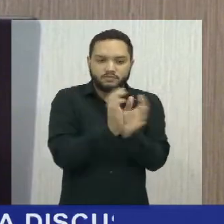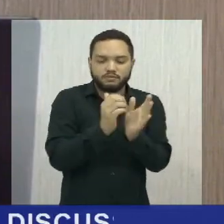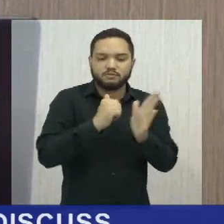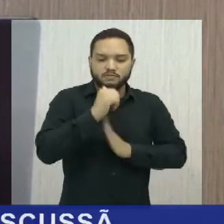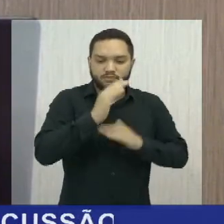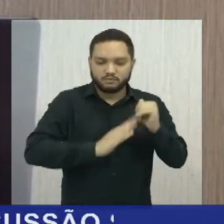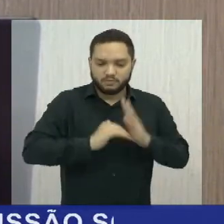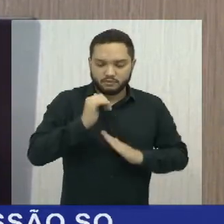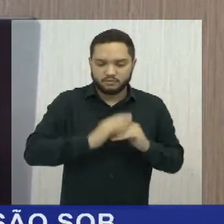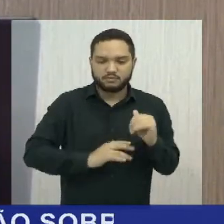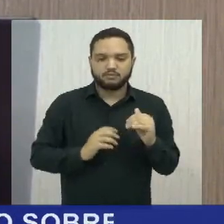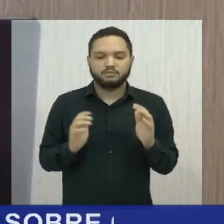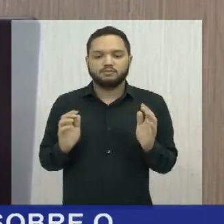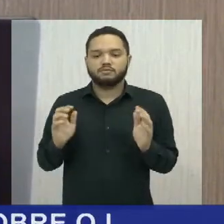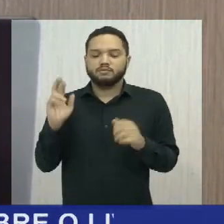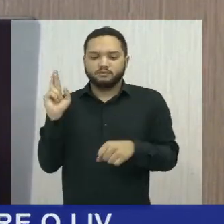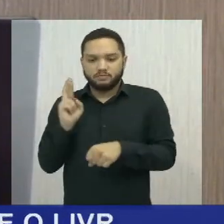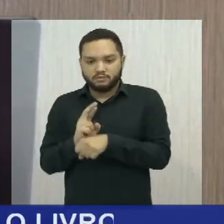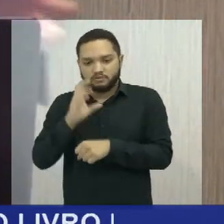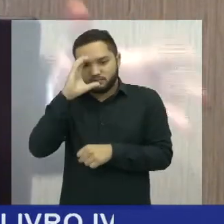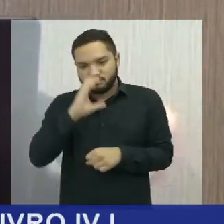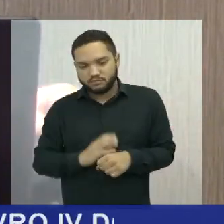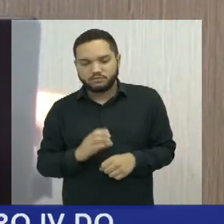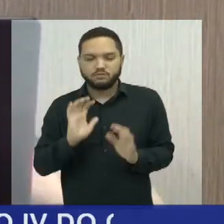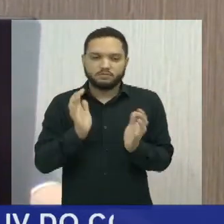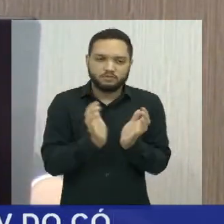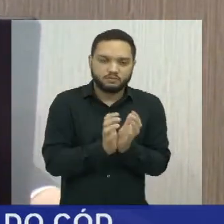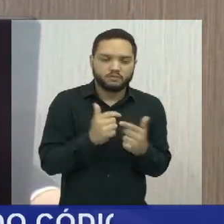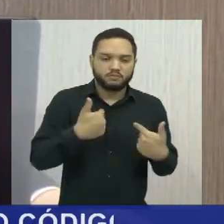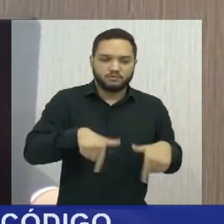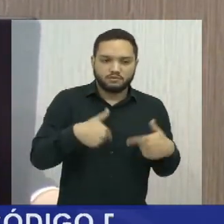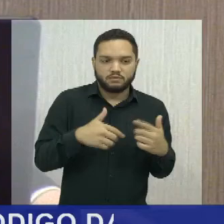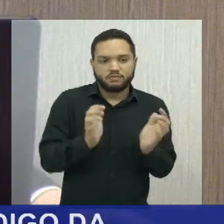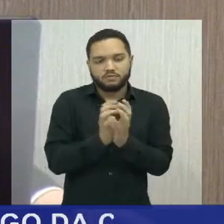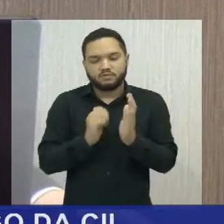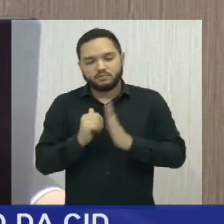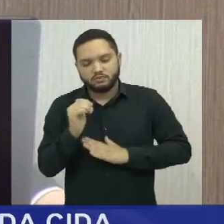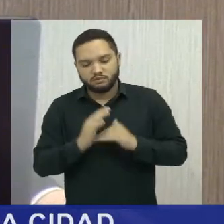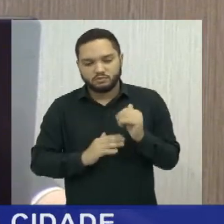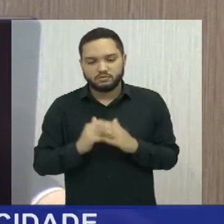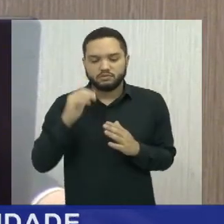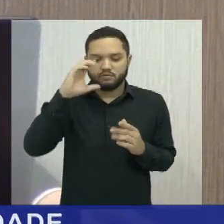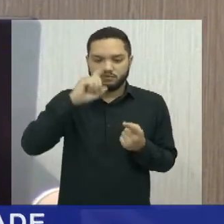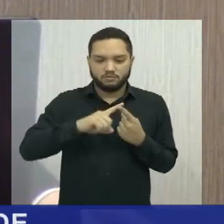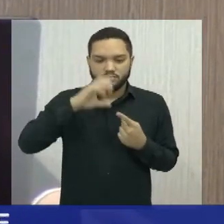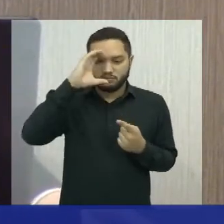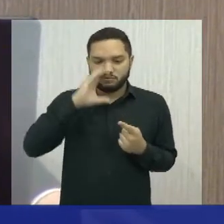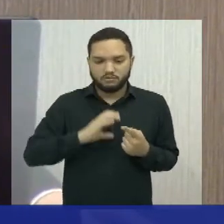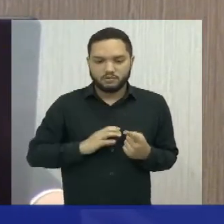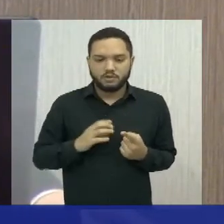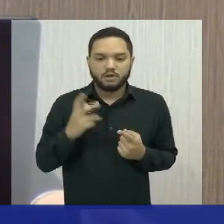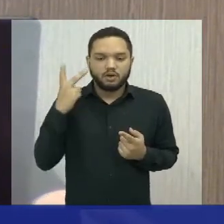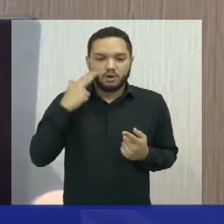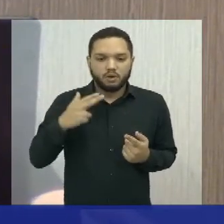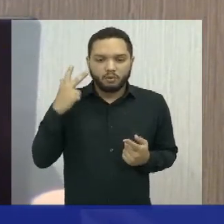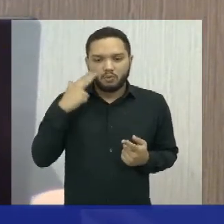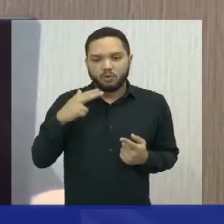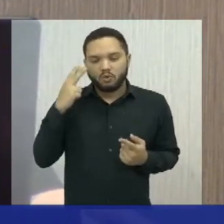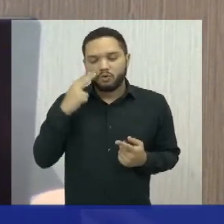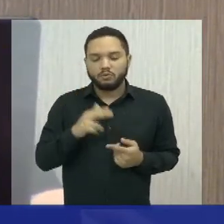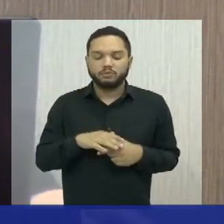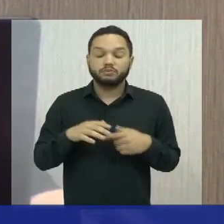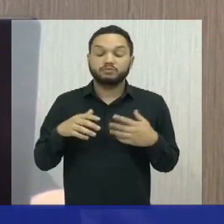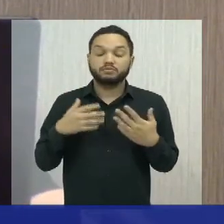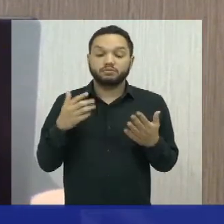categorias, que representam os cidadãos, seja trabalhador, seja categoria, seja o cidadão comum, para